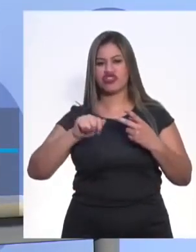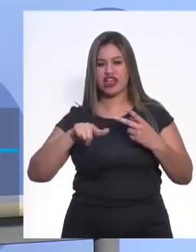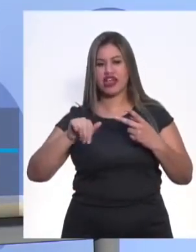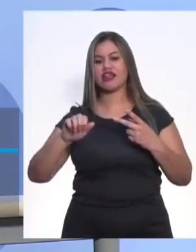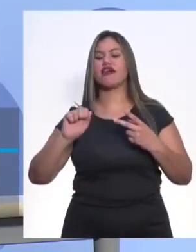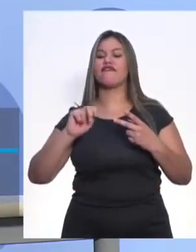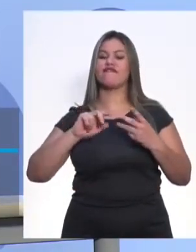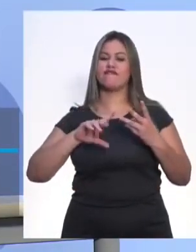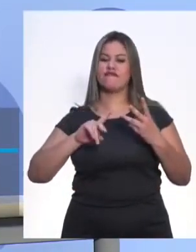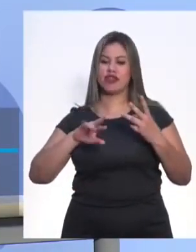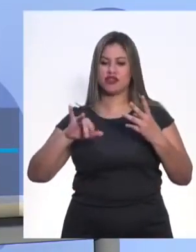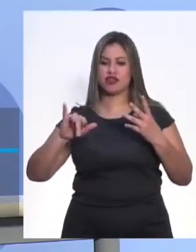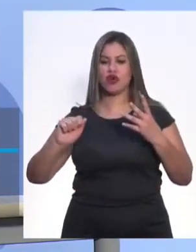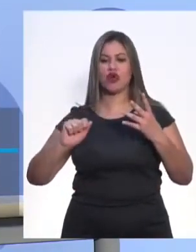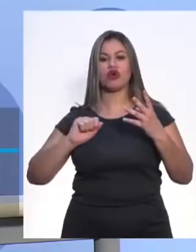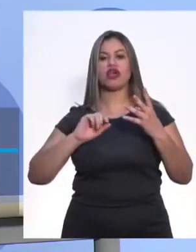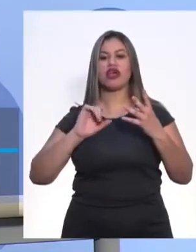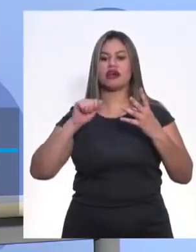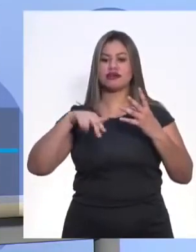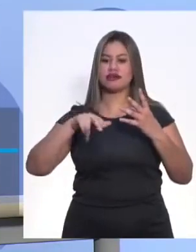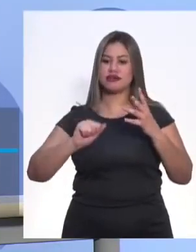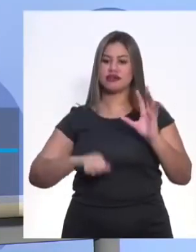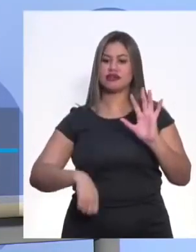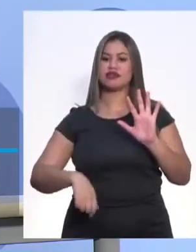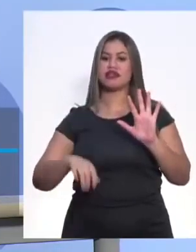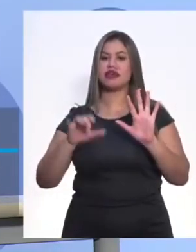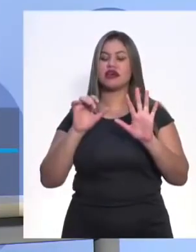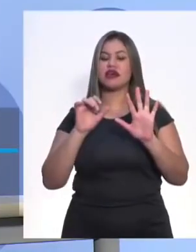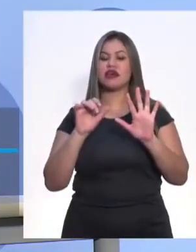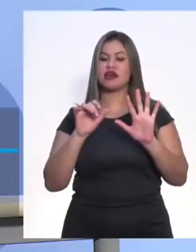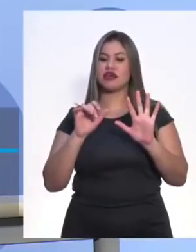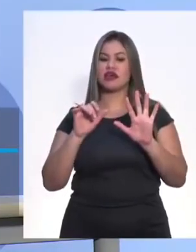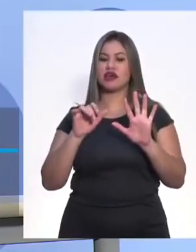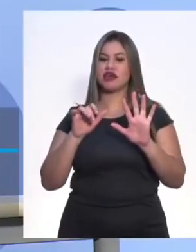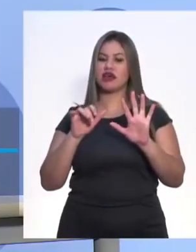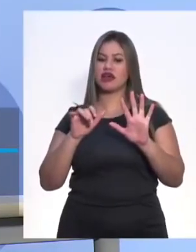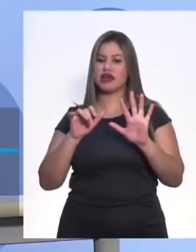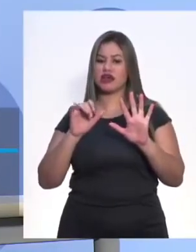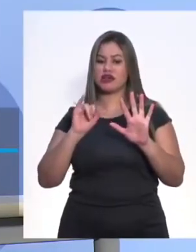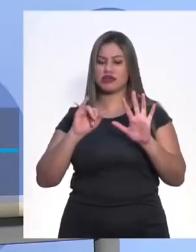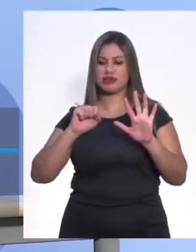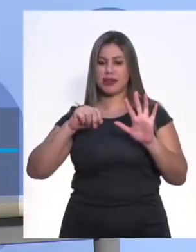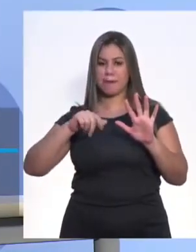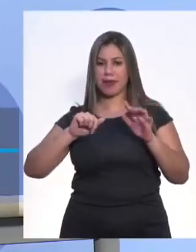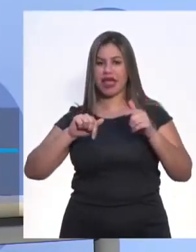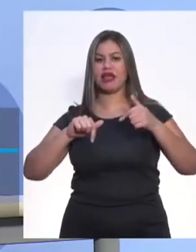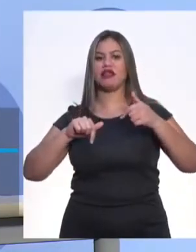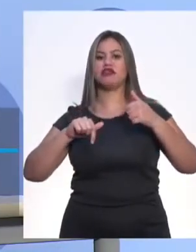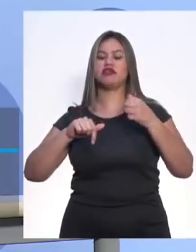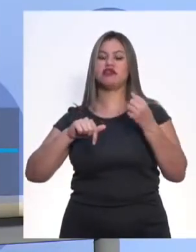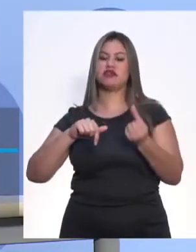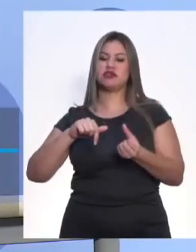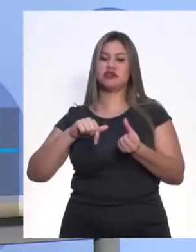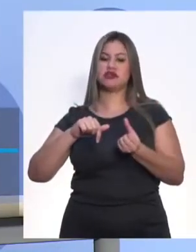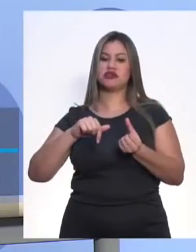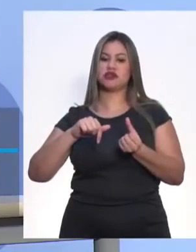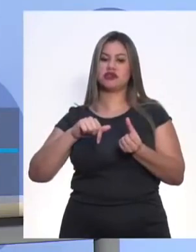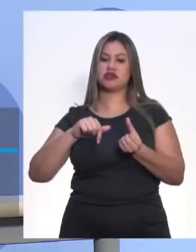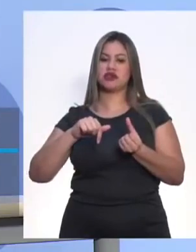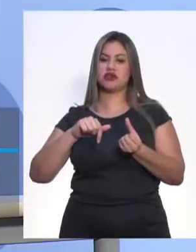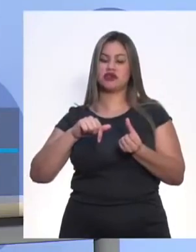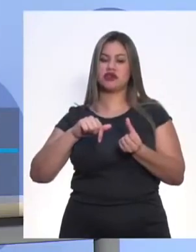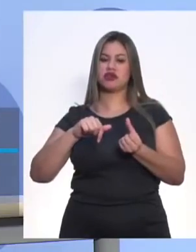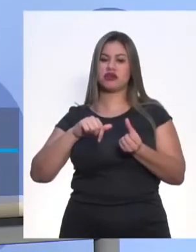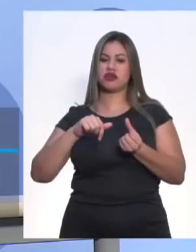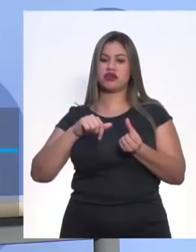professor Walter, a aluna Ana, da professora Shirley, a aluna Isabelle, do professor Henrique,